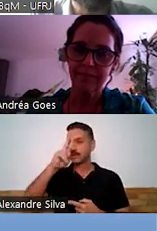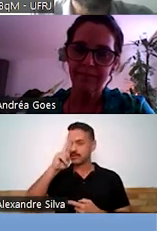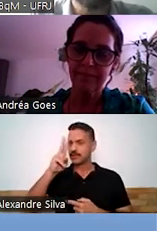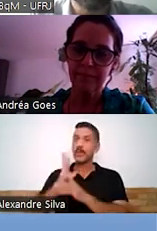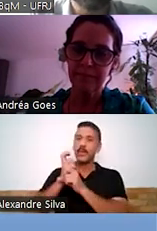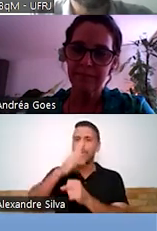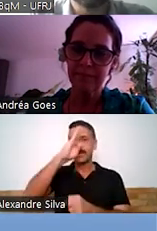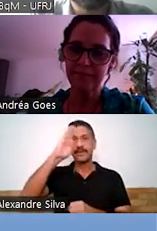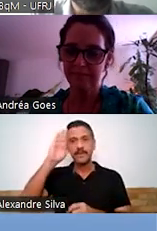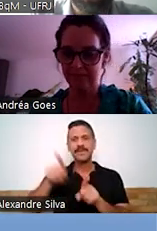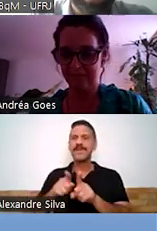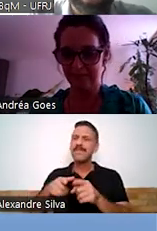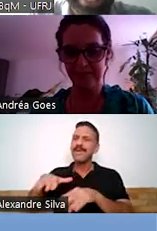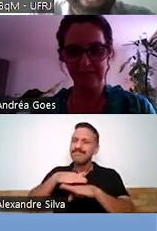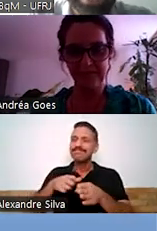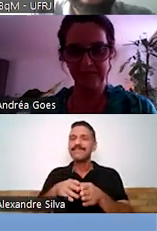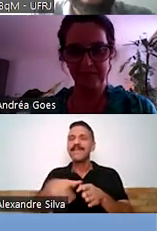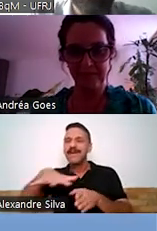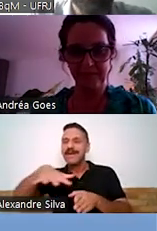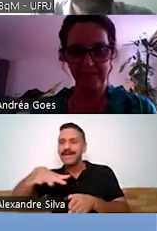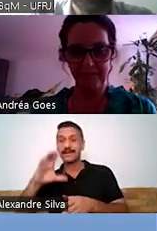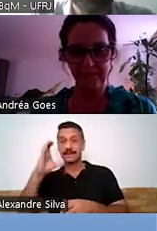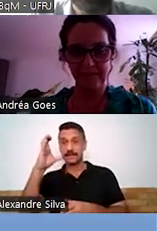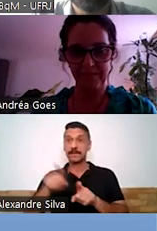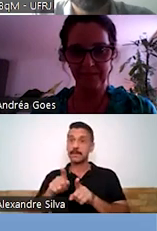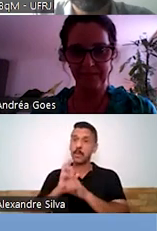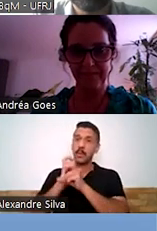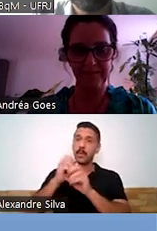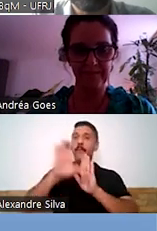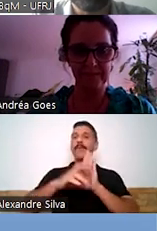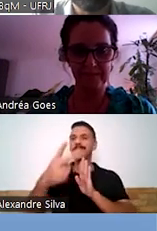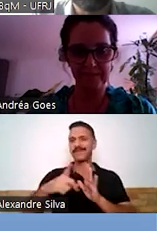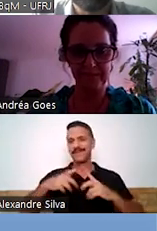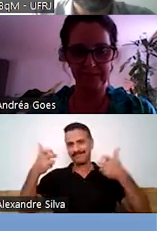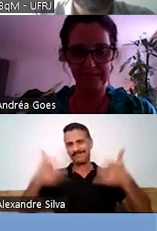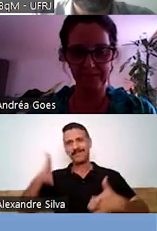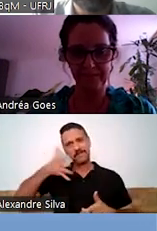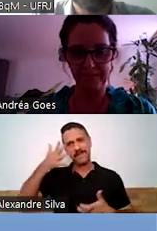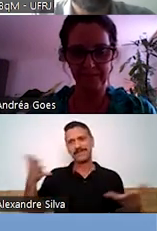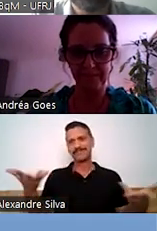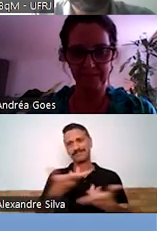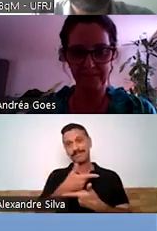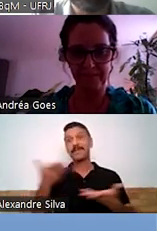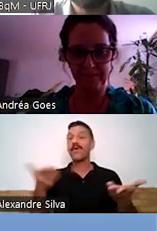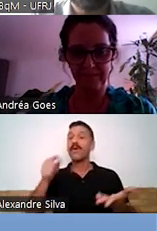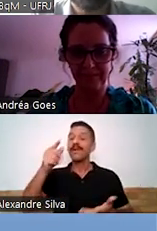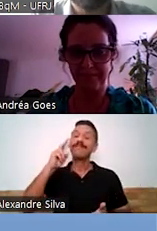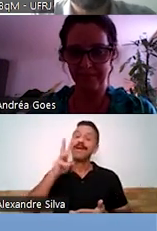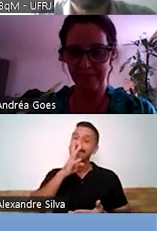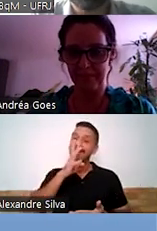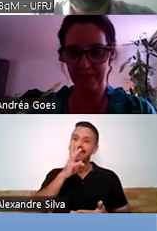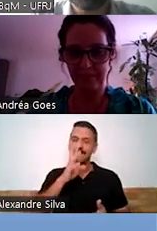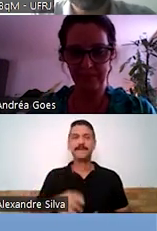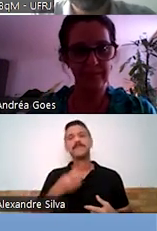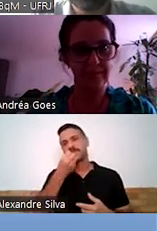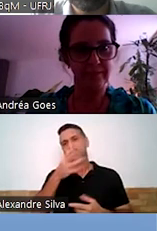e científica, curricular, e dê início a uma bela palestra que a gente vai ter o prazer aí de assistir. Então,